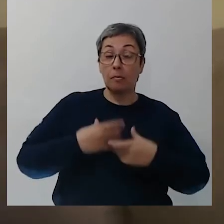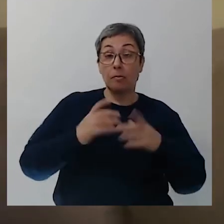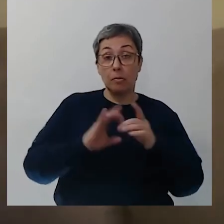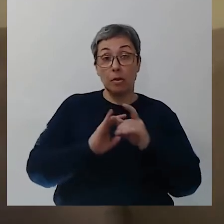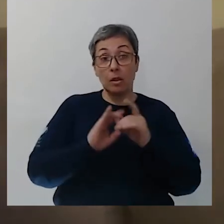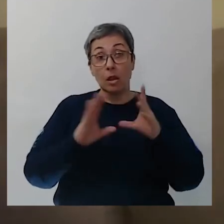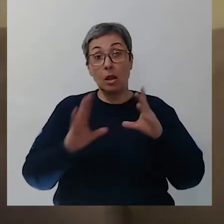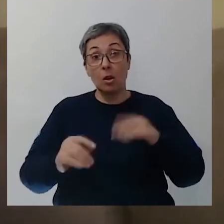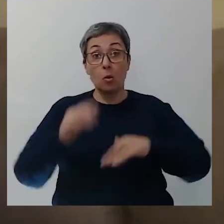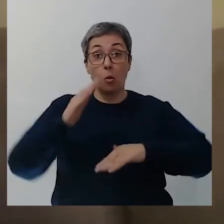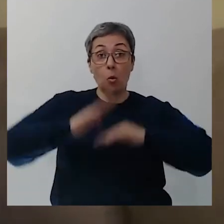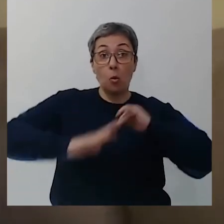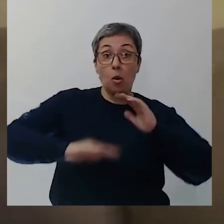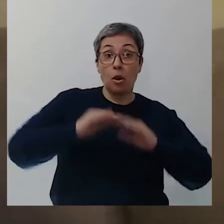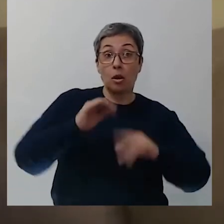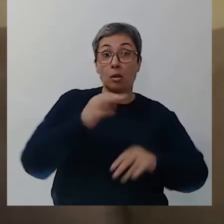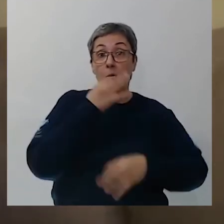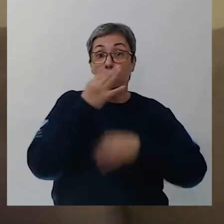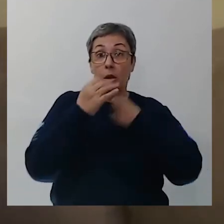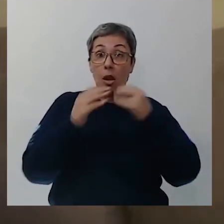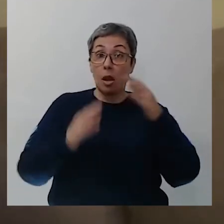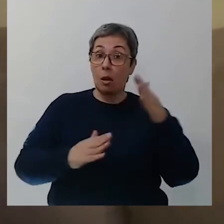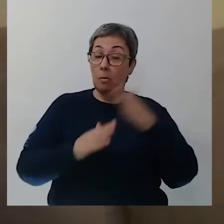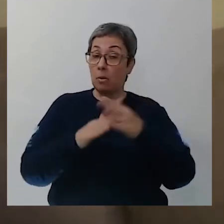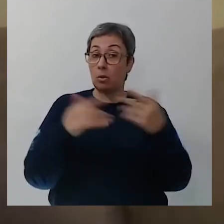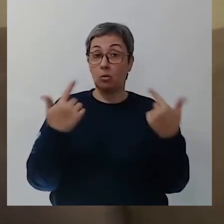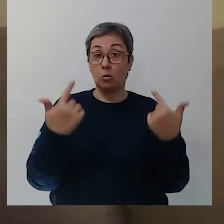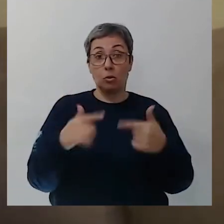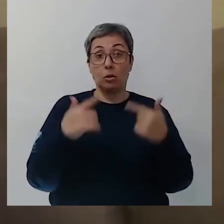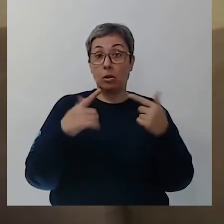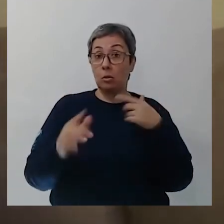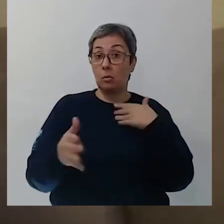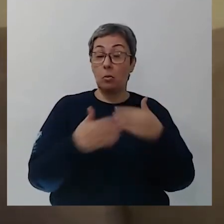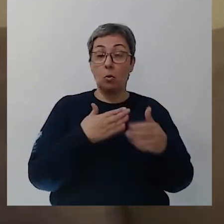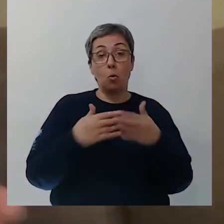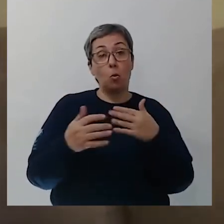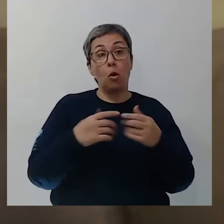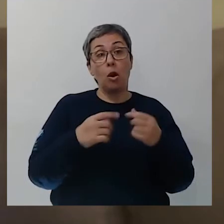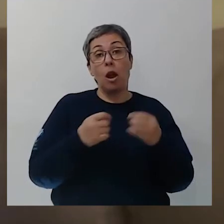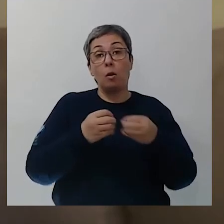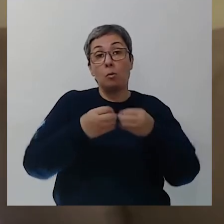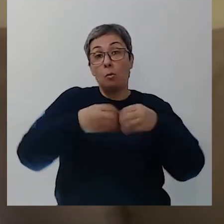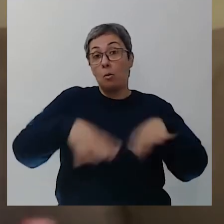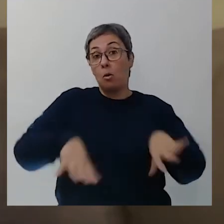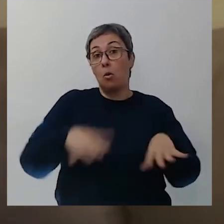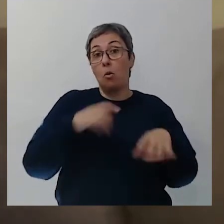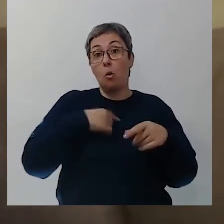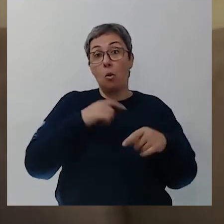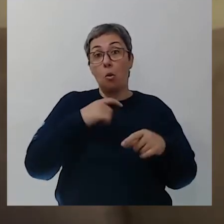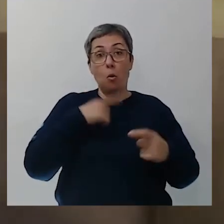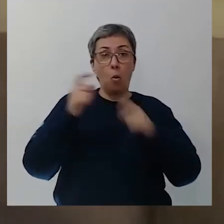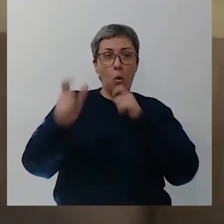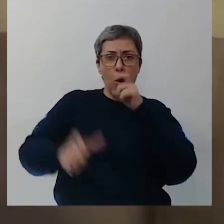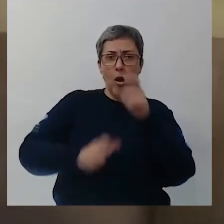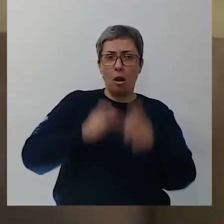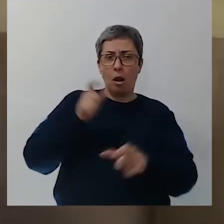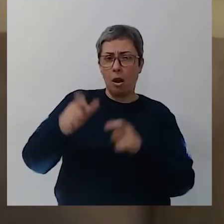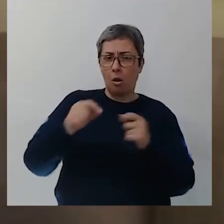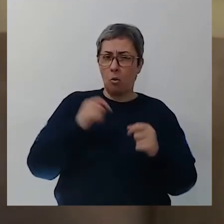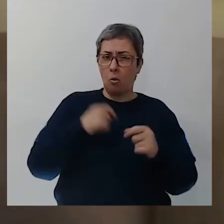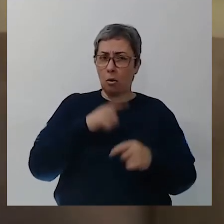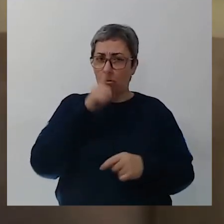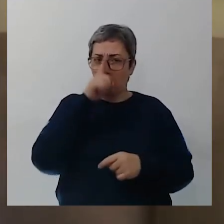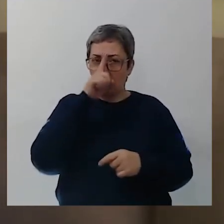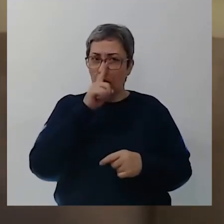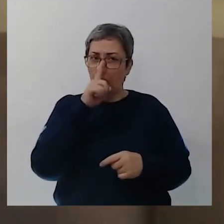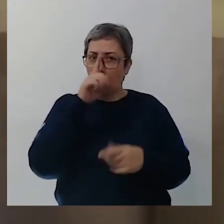meus atos ou opiniões não possuem limites, mesmo que eles te causem algum dano ou te ofendam. Isso já não colocaria